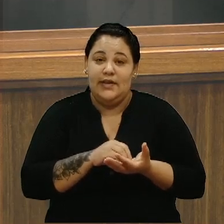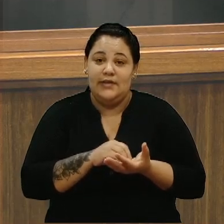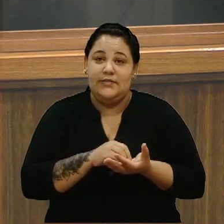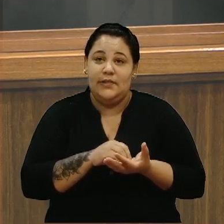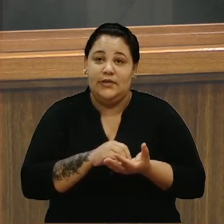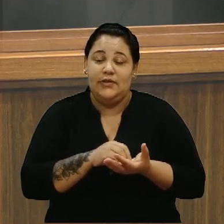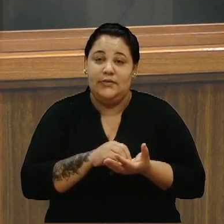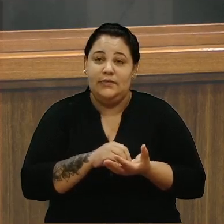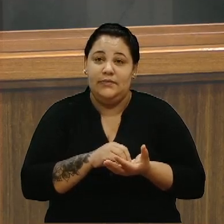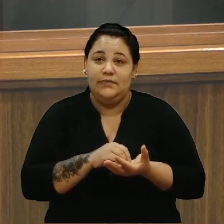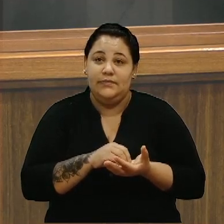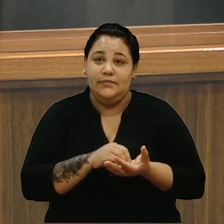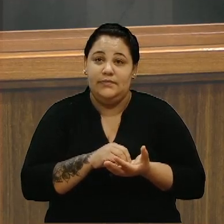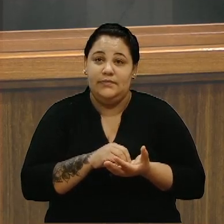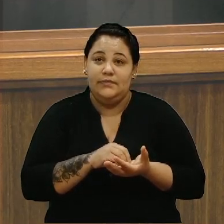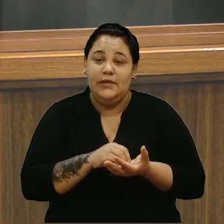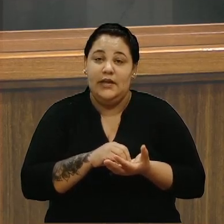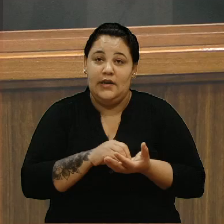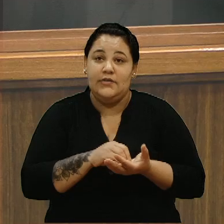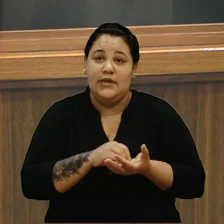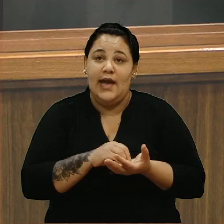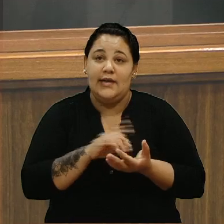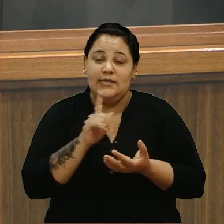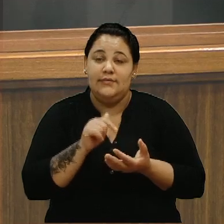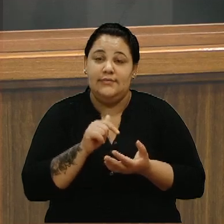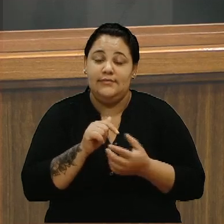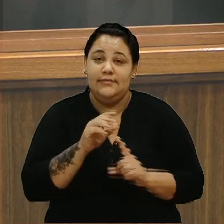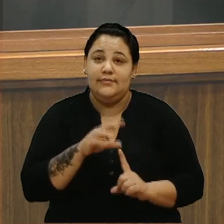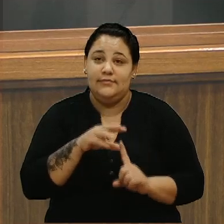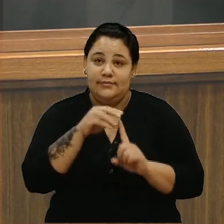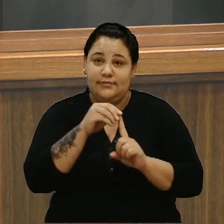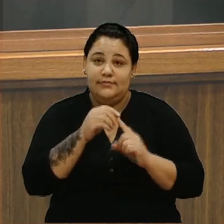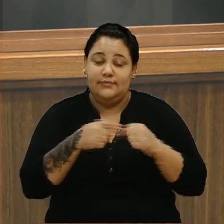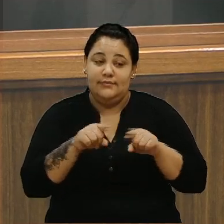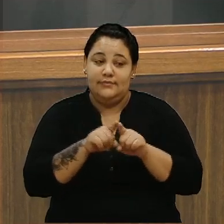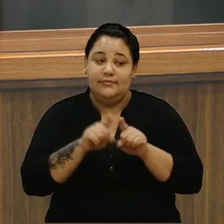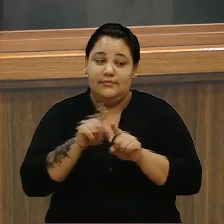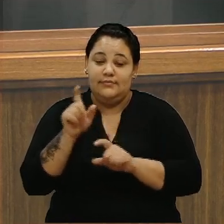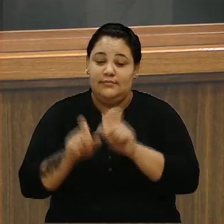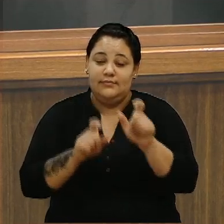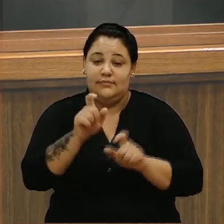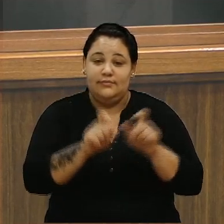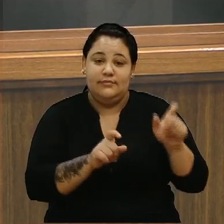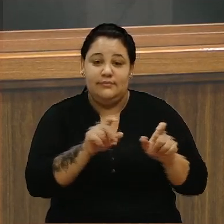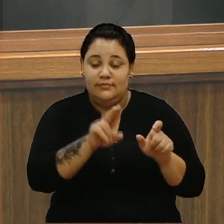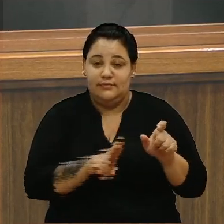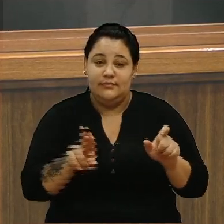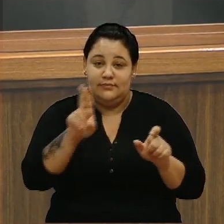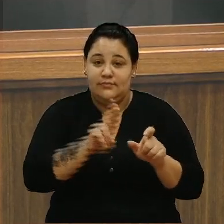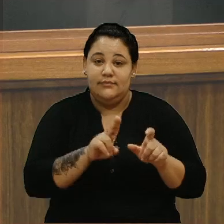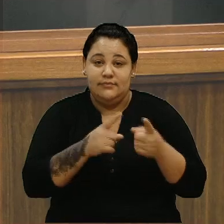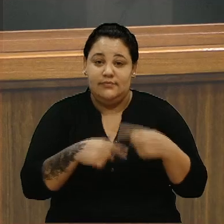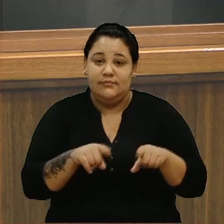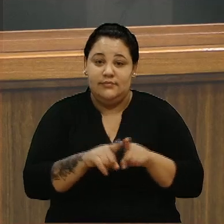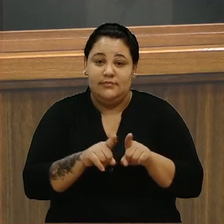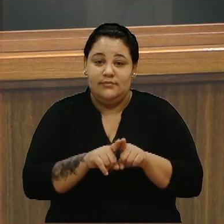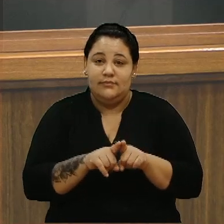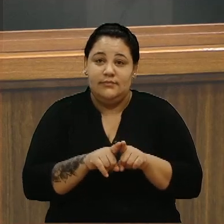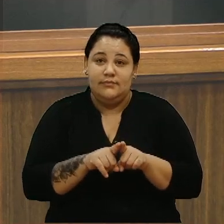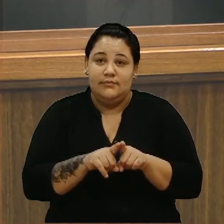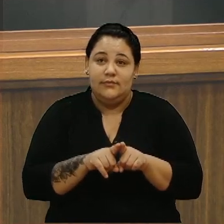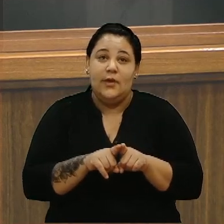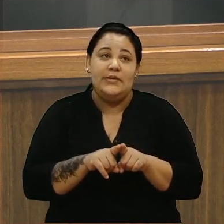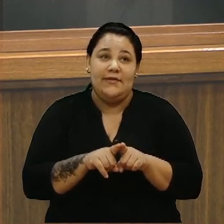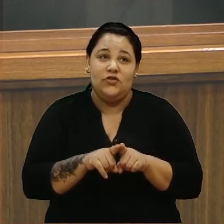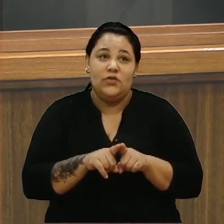abrangem, inclusive, os usuários, os cidadãos, que muitas vezes também não colaboram com as coletas, e a gente sabe